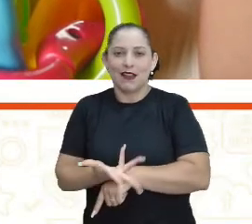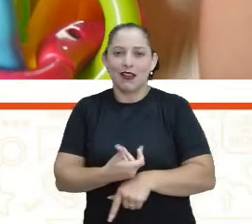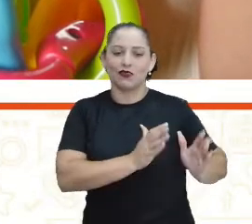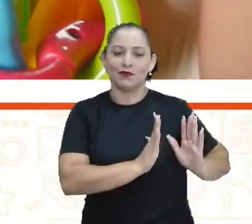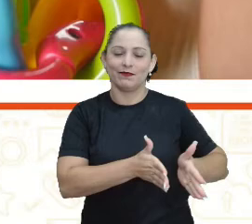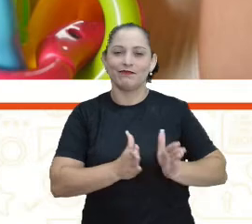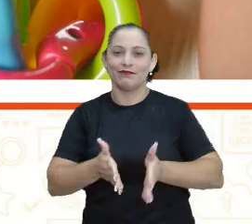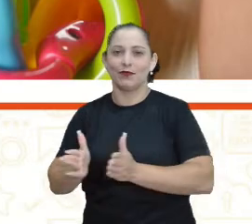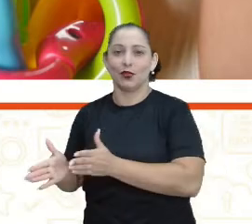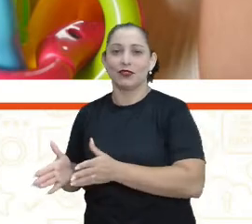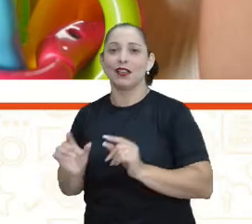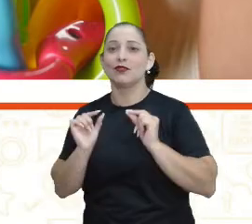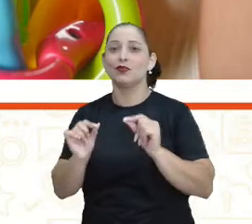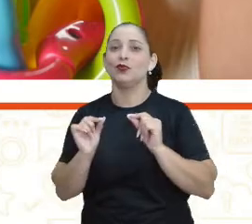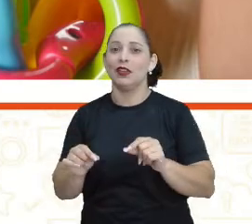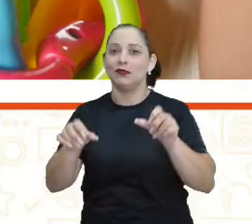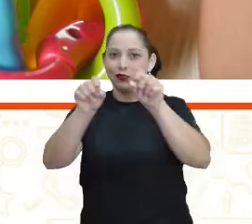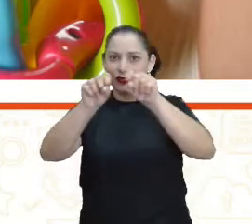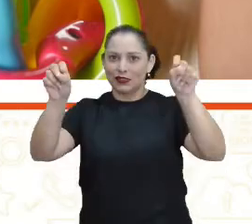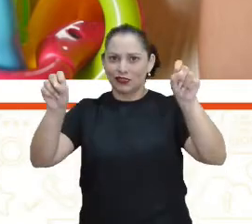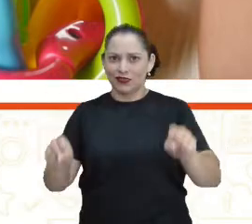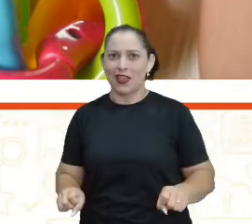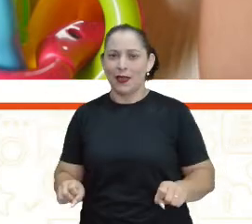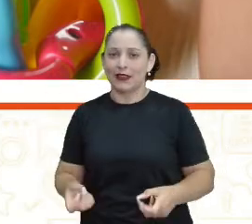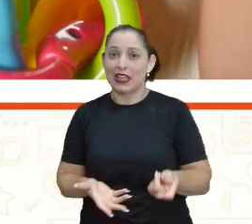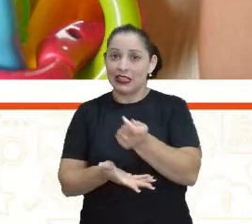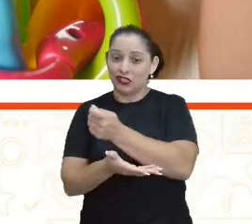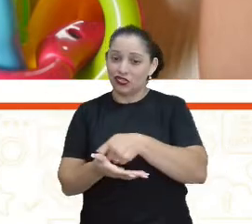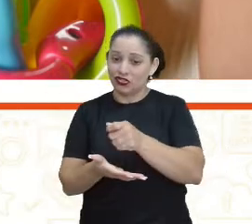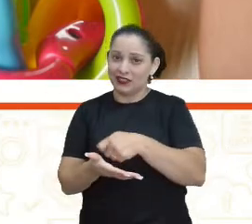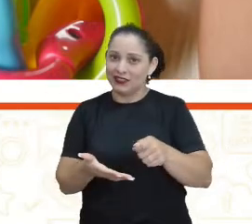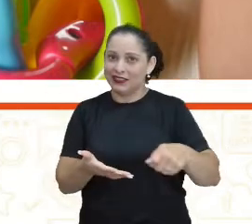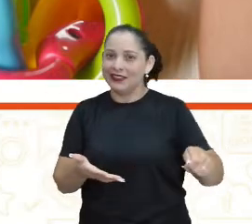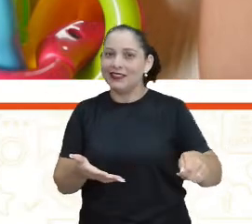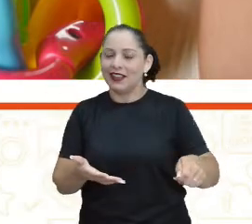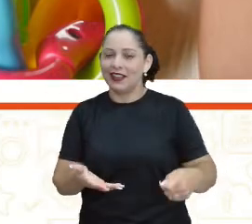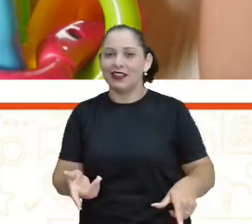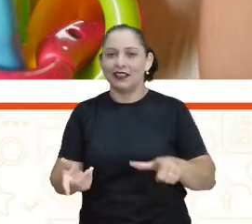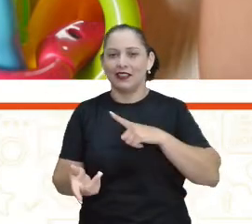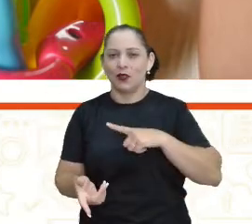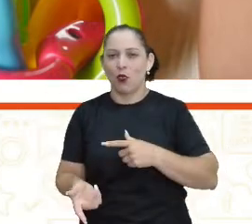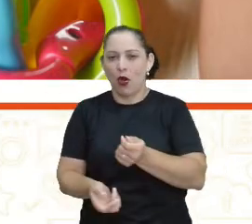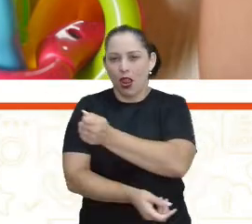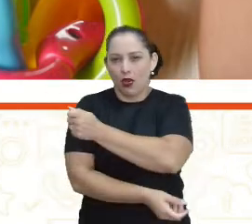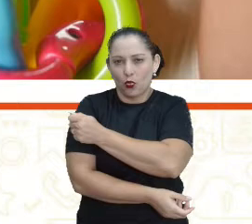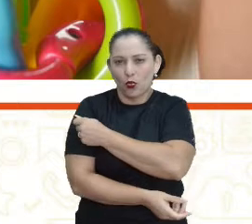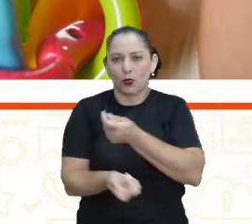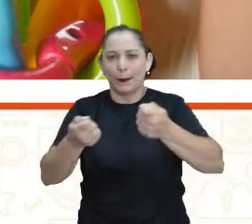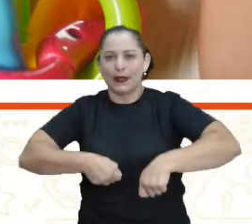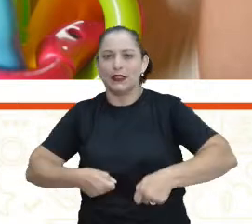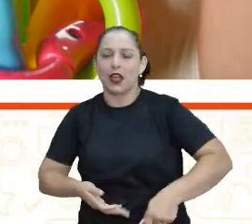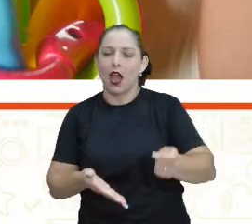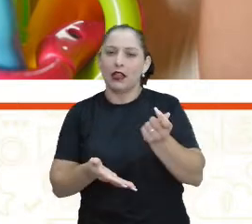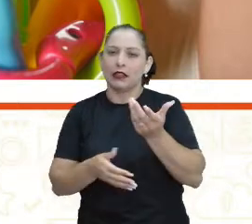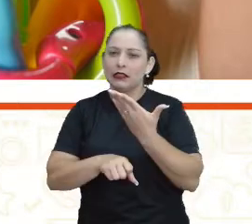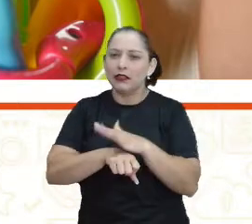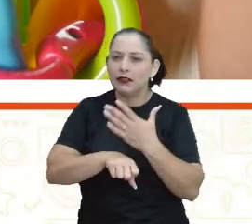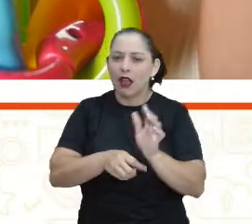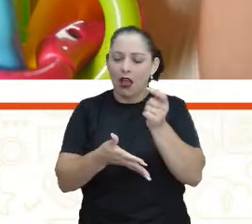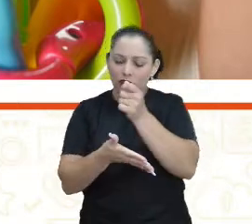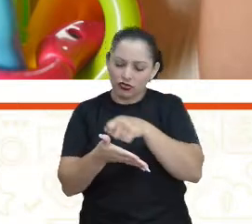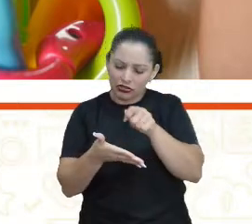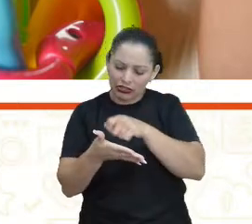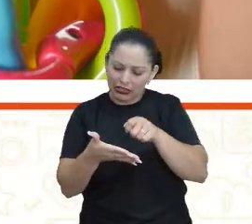processo de apropriação do sistema de escrita alfabética, né? O estudante precisa fazer os movimentos de escrita,